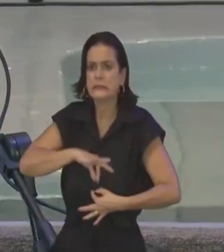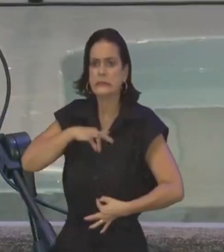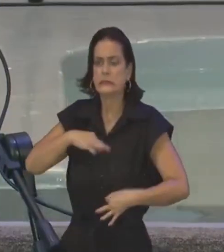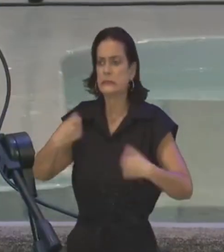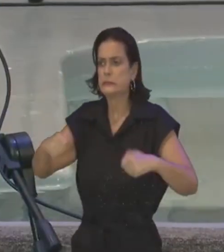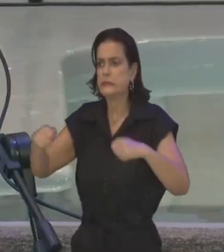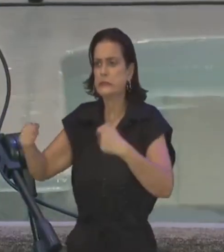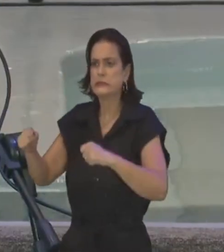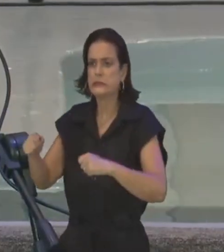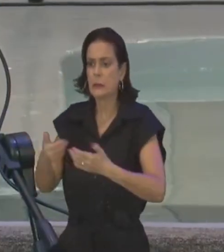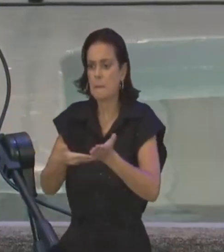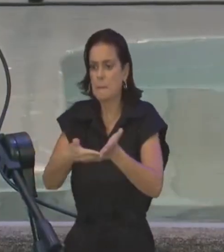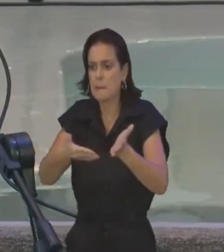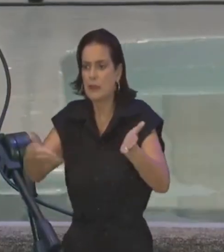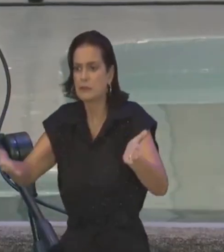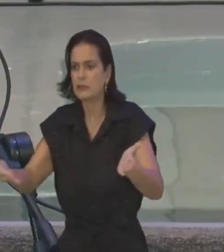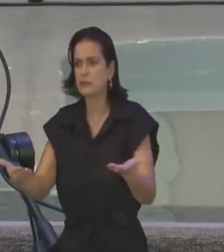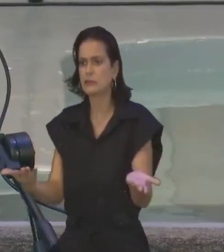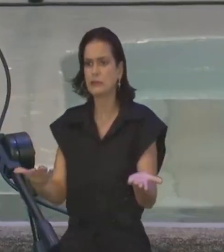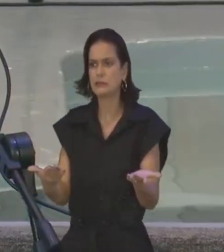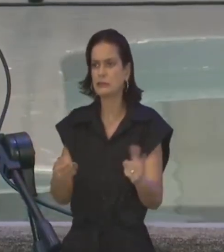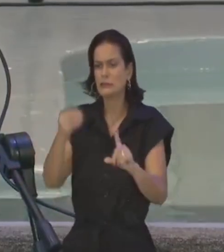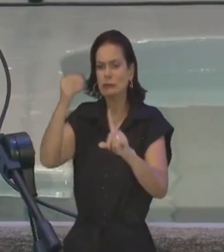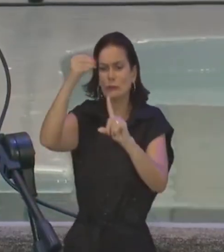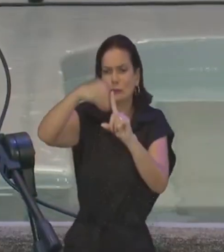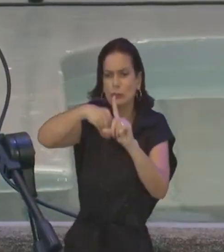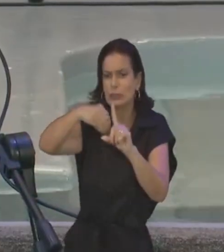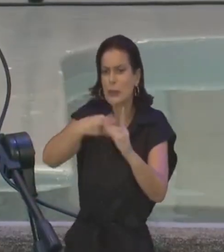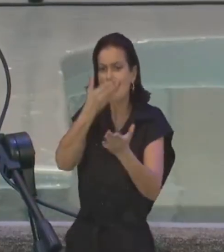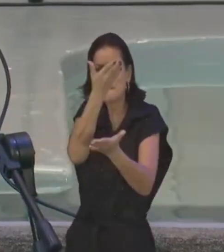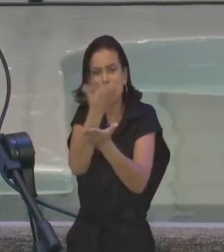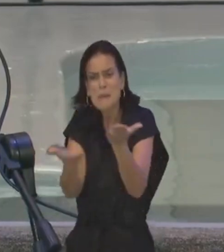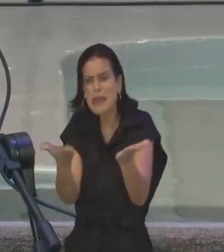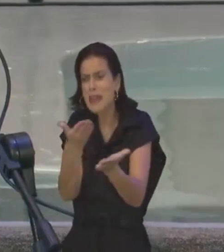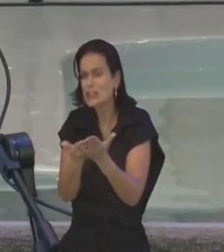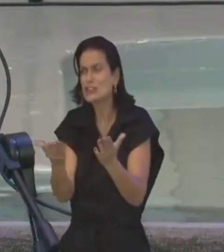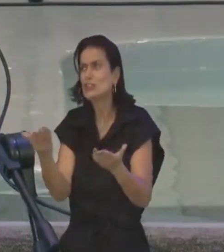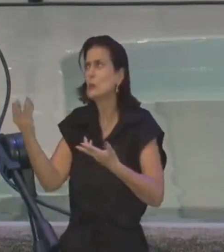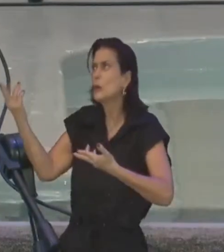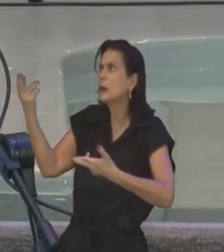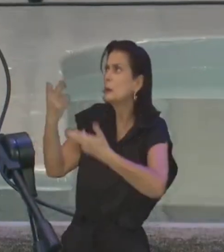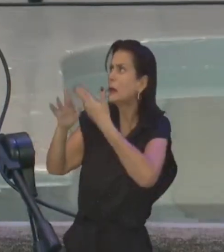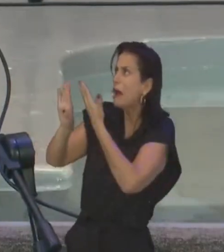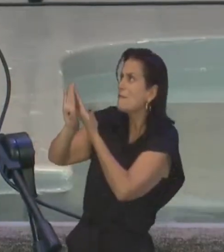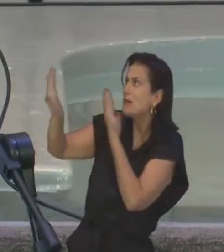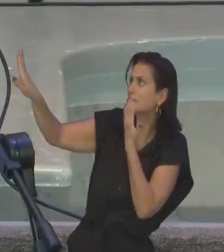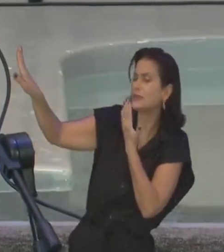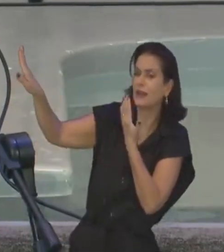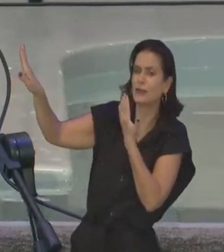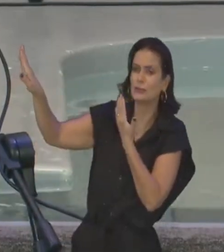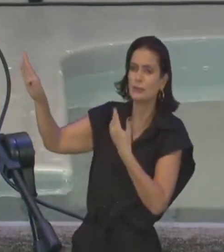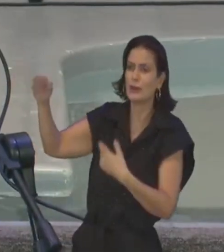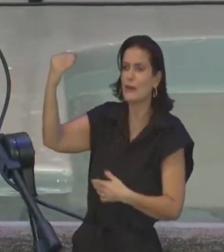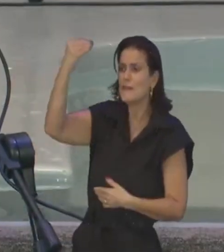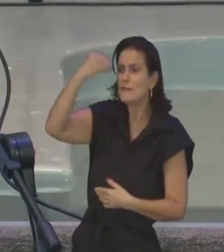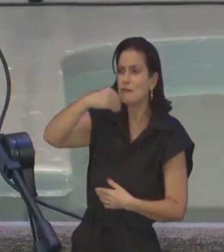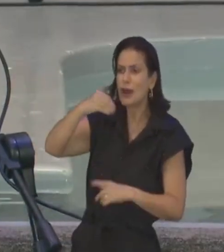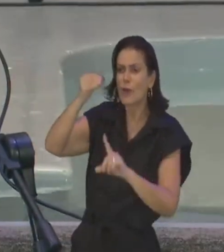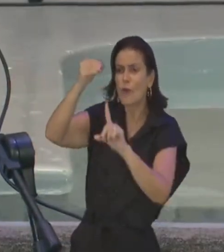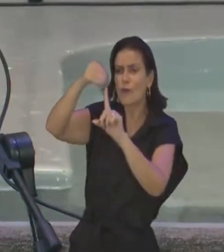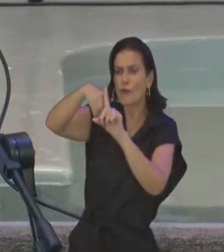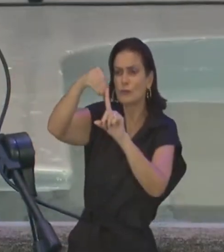pessoas que estavam perdidas, desiludidas, eles haviam perdido o relacionamento com Deus, eles estavam frágeis,